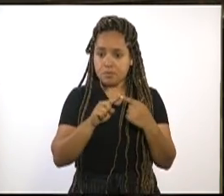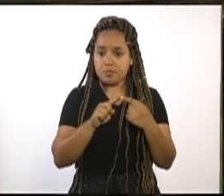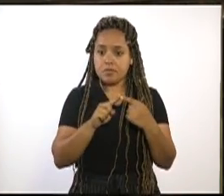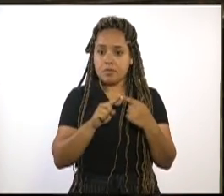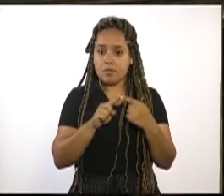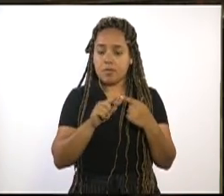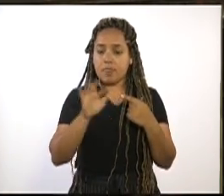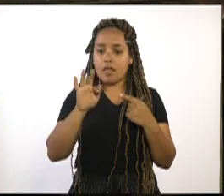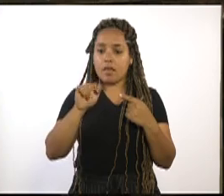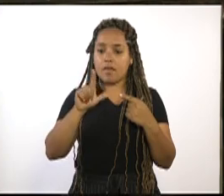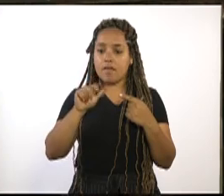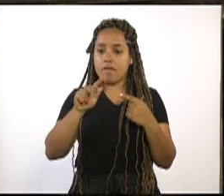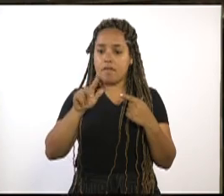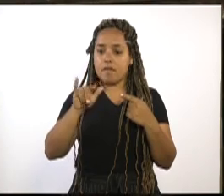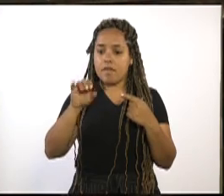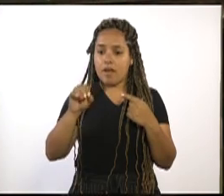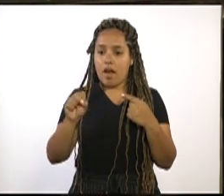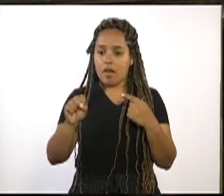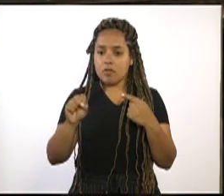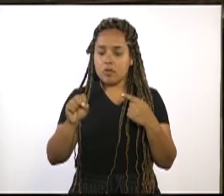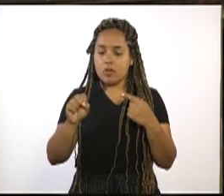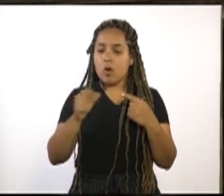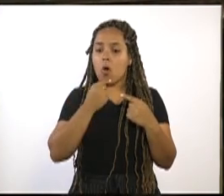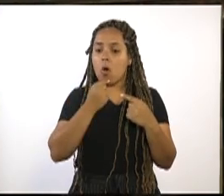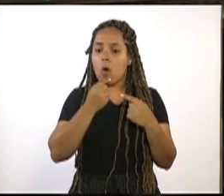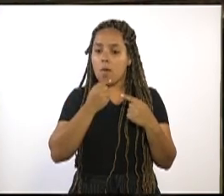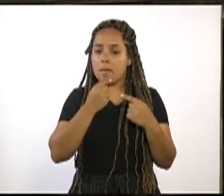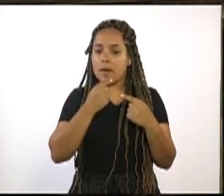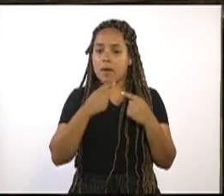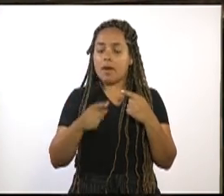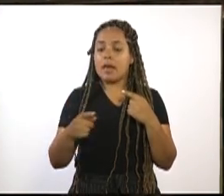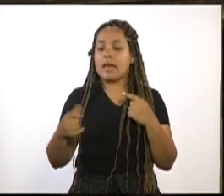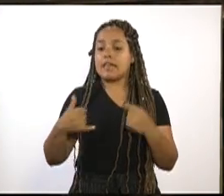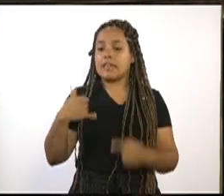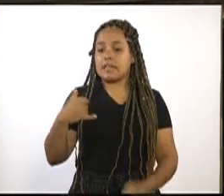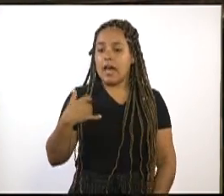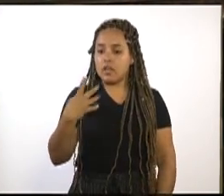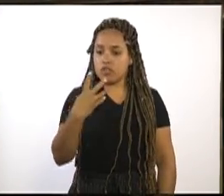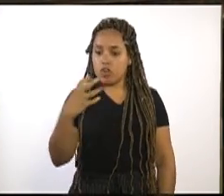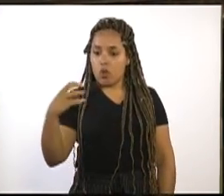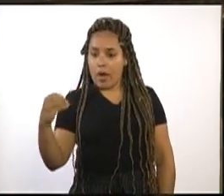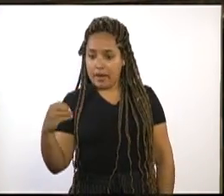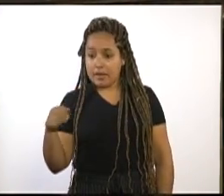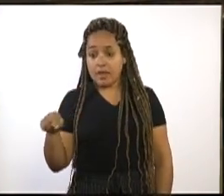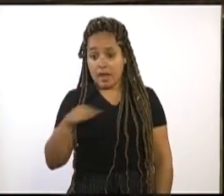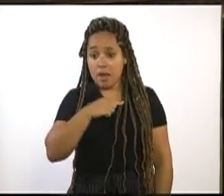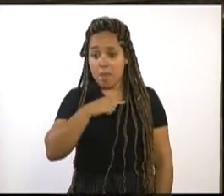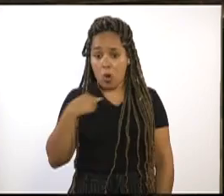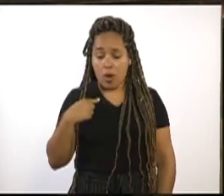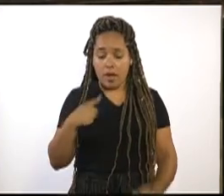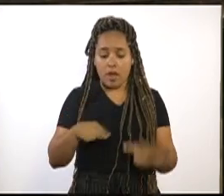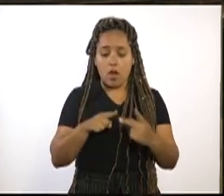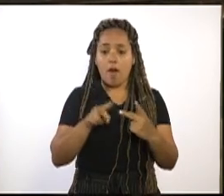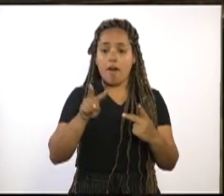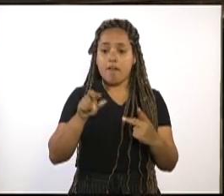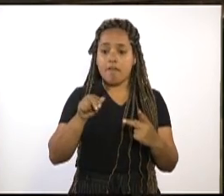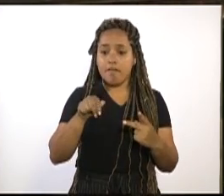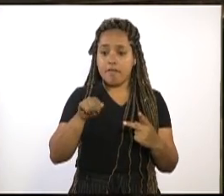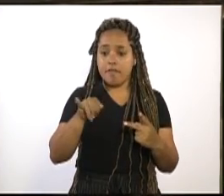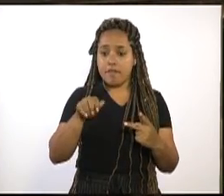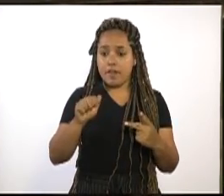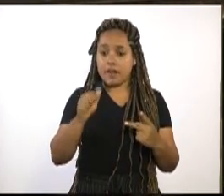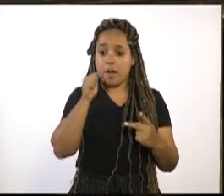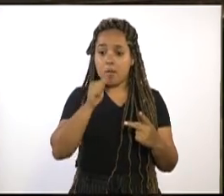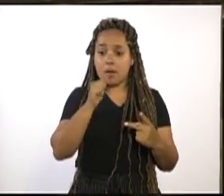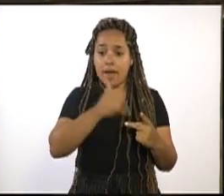O Flávio da Silva, de 40 anos, na Zona Oeste, que morreu vítima do desabamento. A Vânia Nunes, de 75 anos,